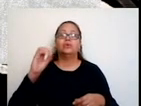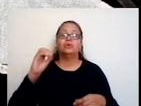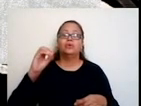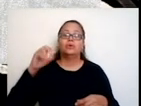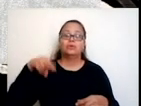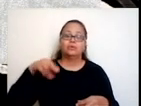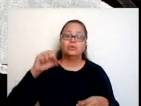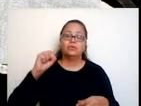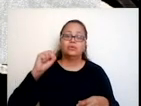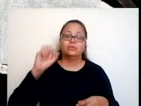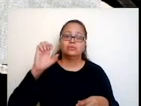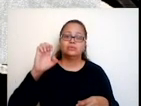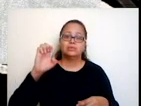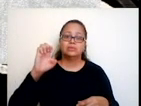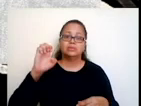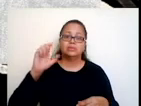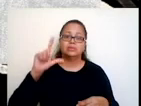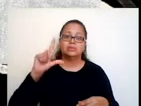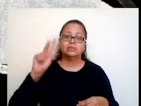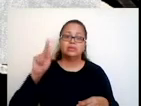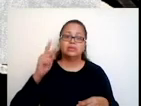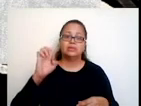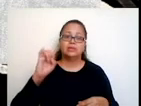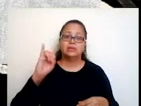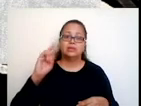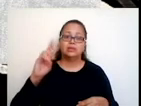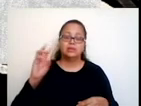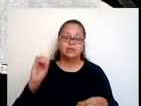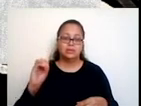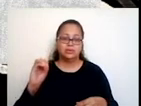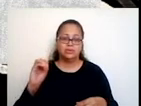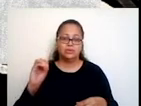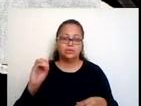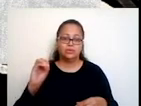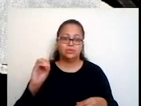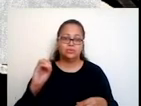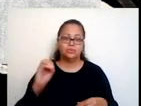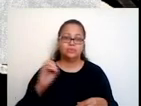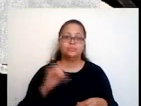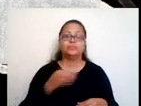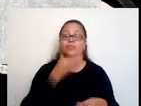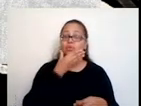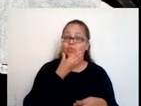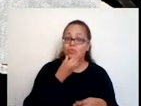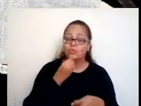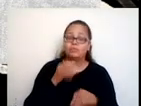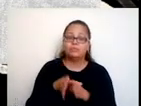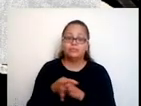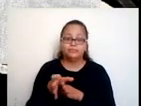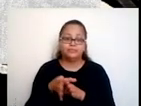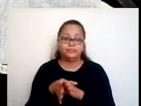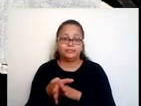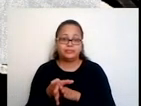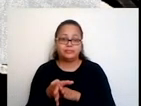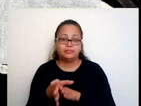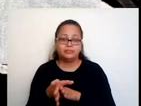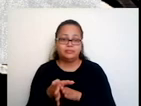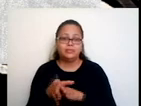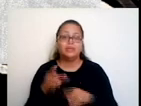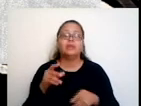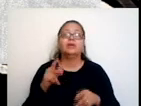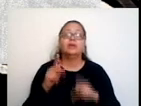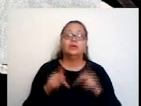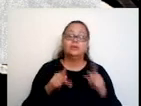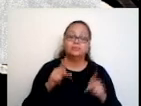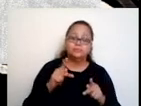conhecer outros movimentos relacionados à vida dos sertanejos e também conhecer um pouco dos excluídos da República